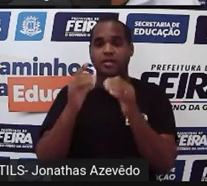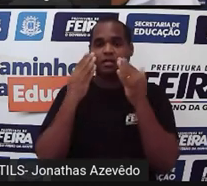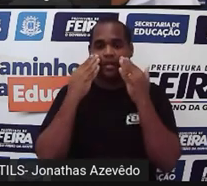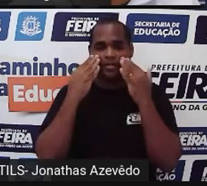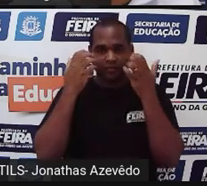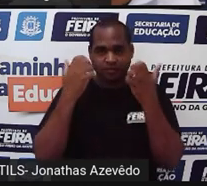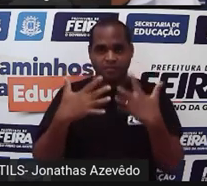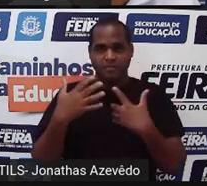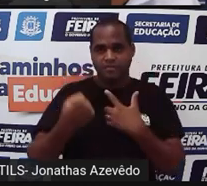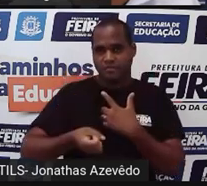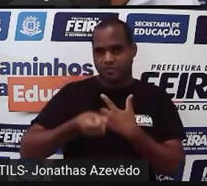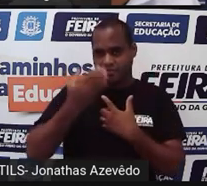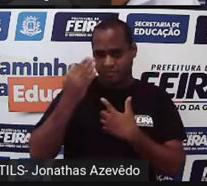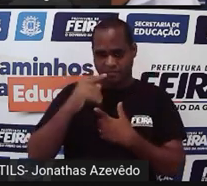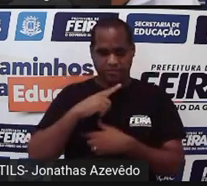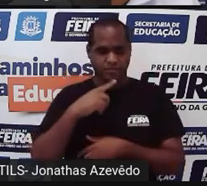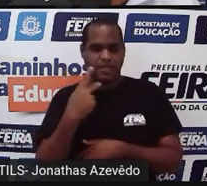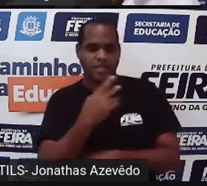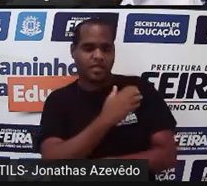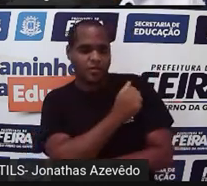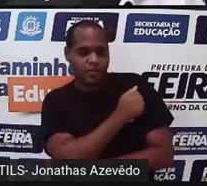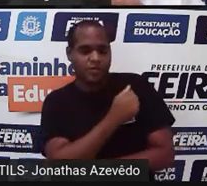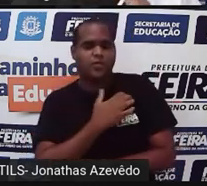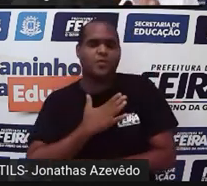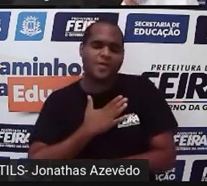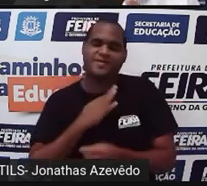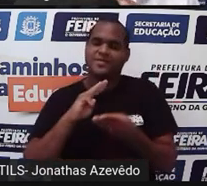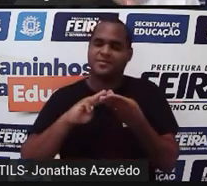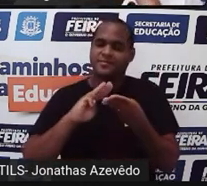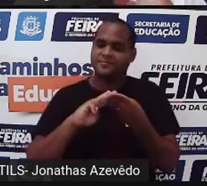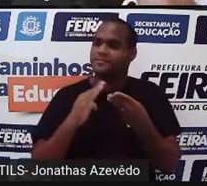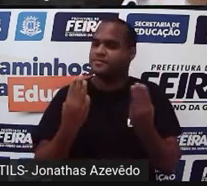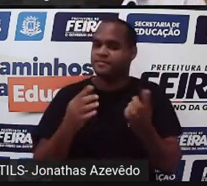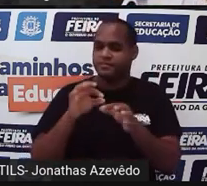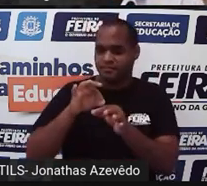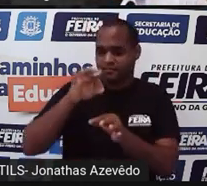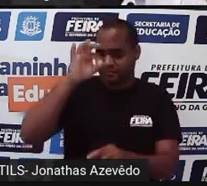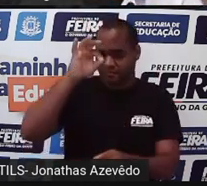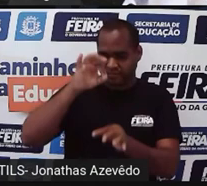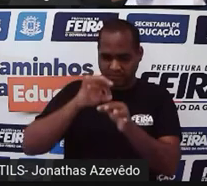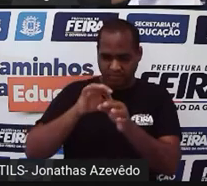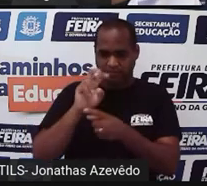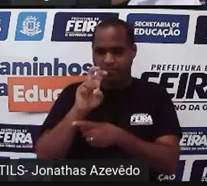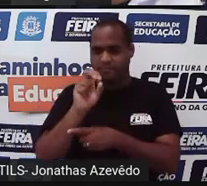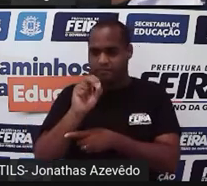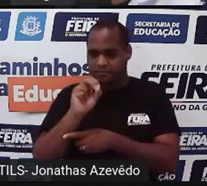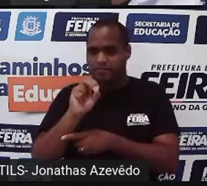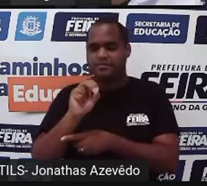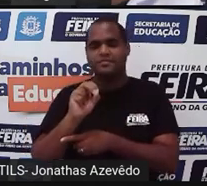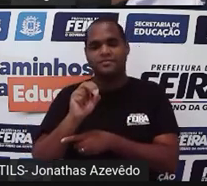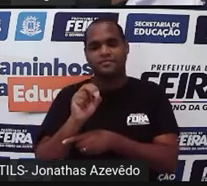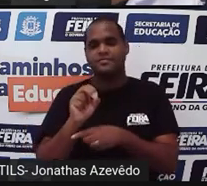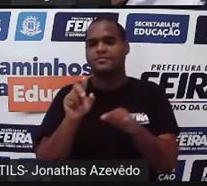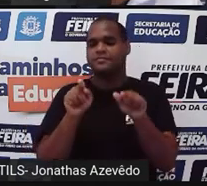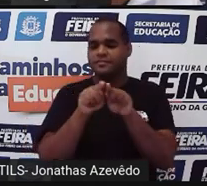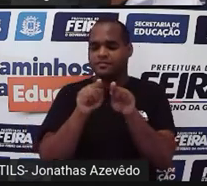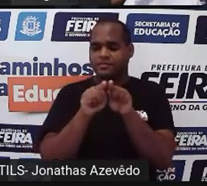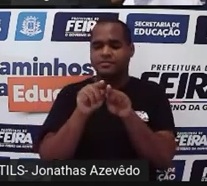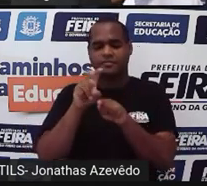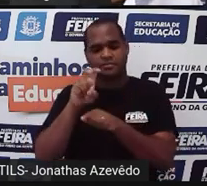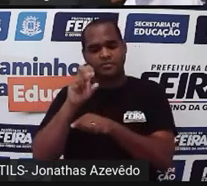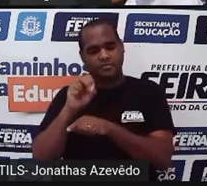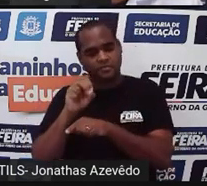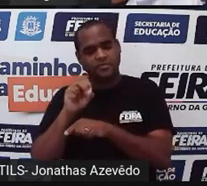representar a quantidade de alunos que gostam de matemática. E aí, essa barrinha vai até a altura 50, porque são